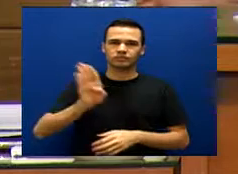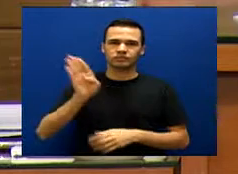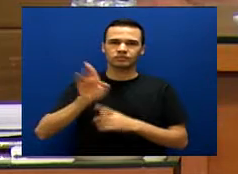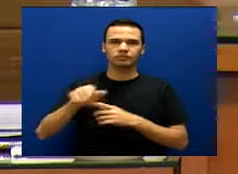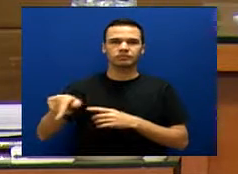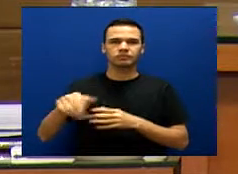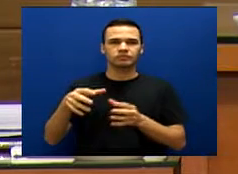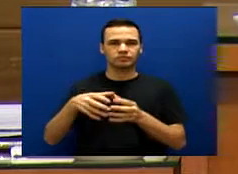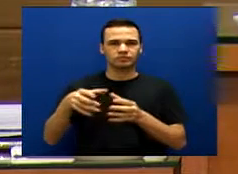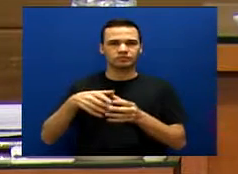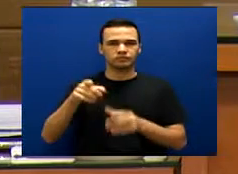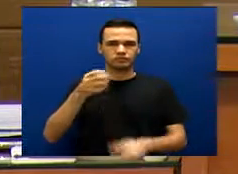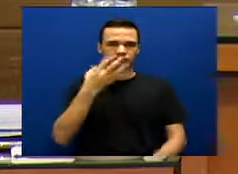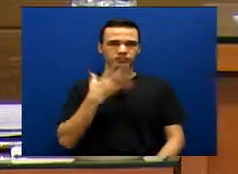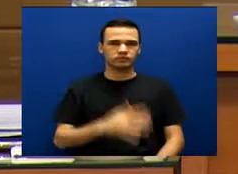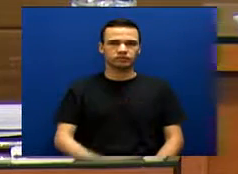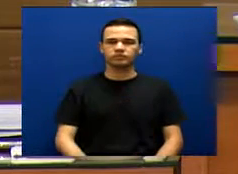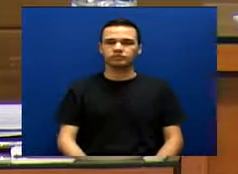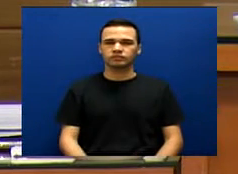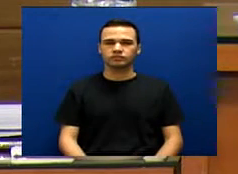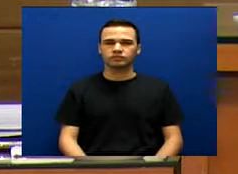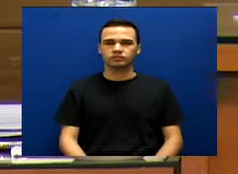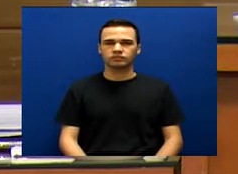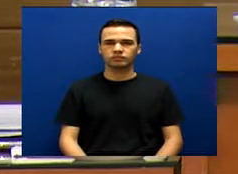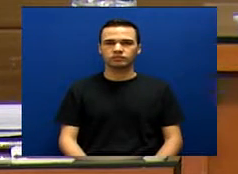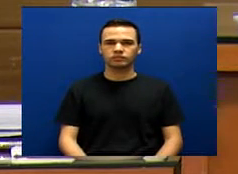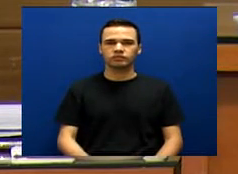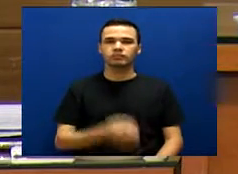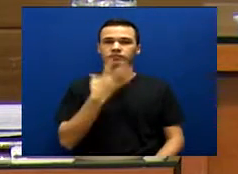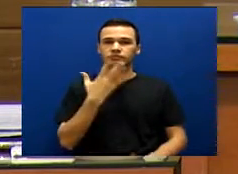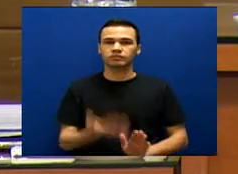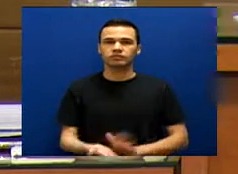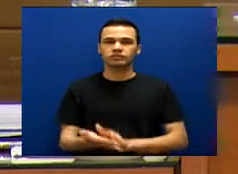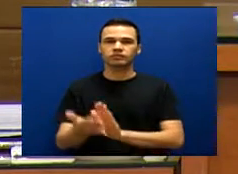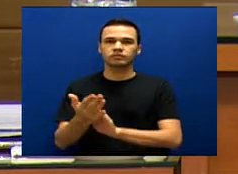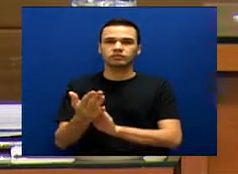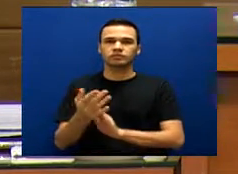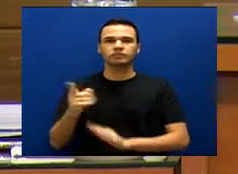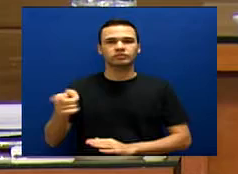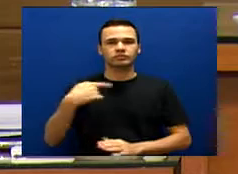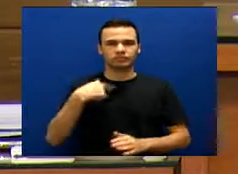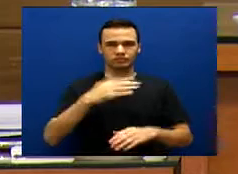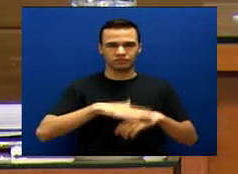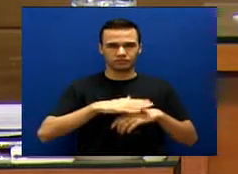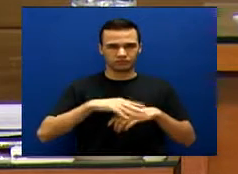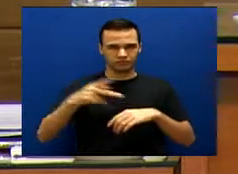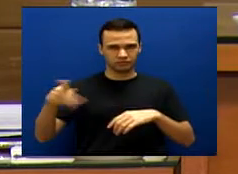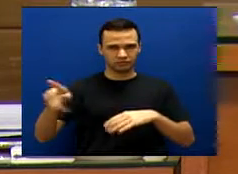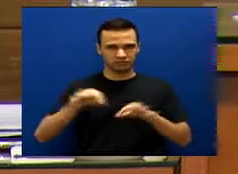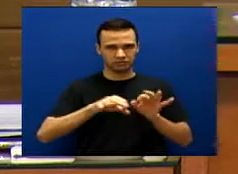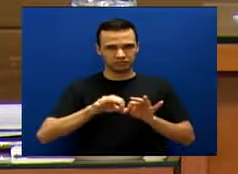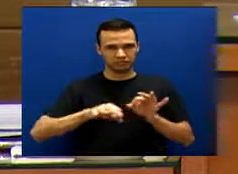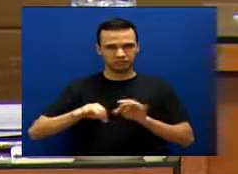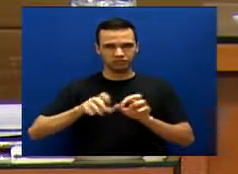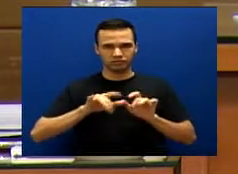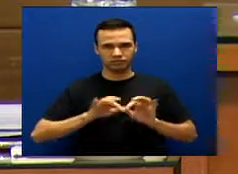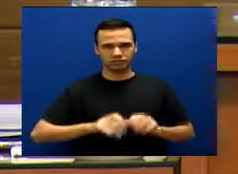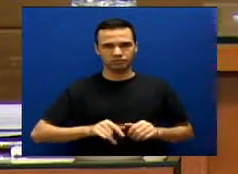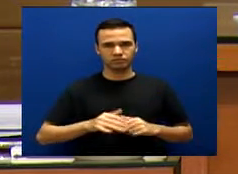especial lá na entidade Esporte Clube São Bento. Votos e congratulações também, eu preparei o meu aqui, mas como o vereador entrou primeiro,